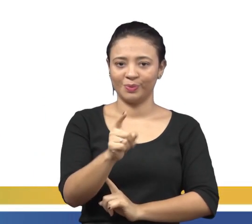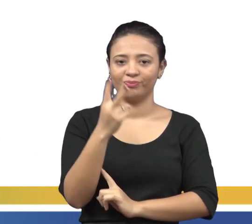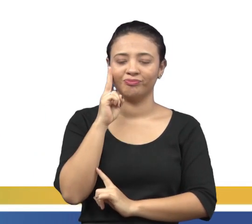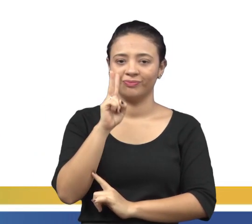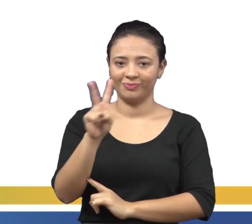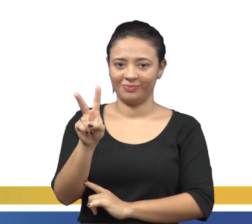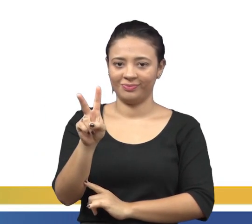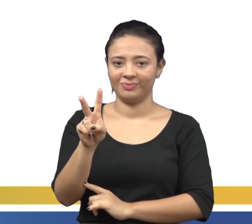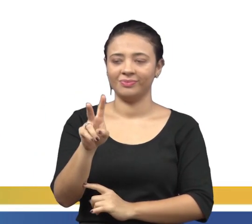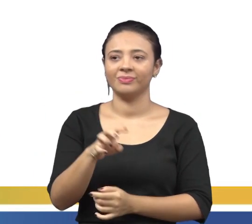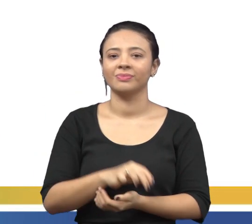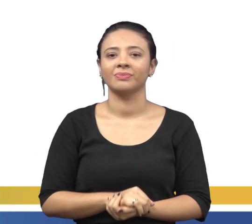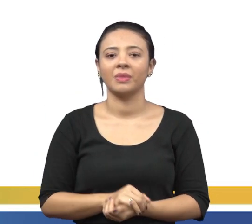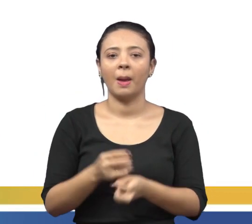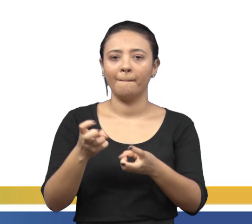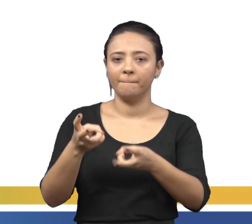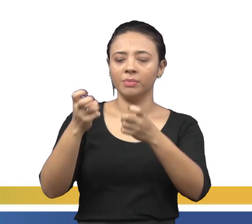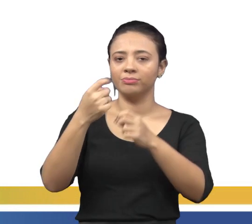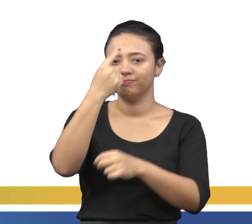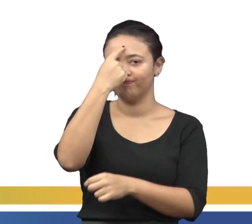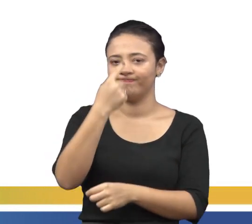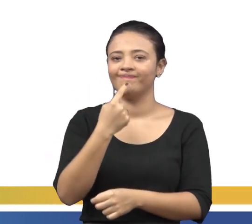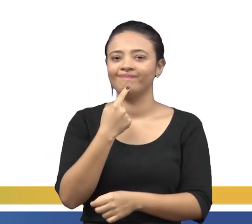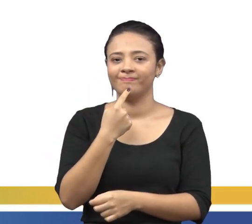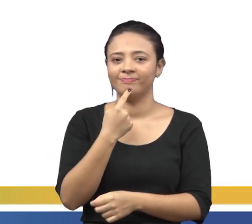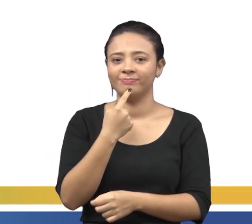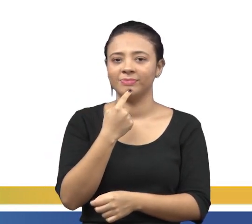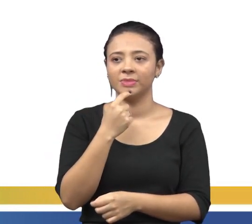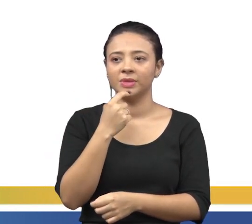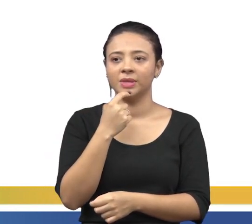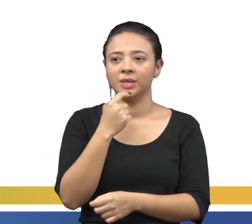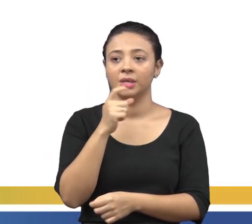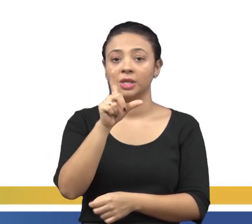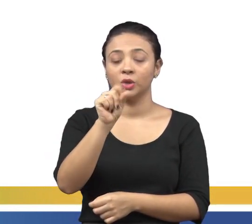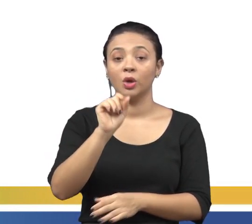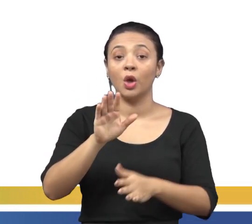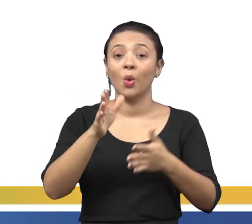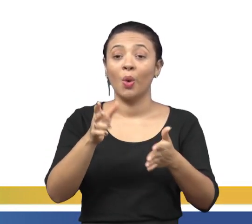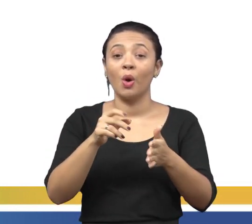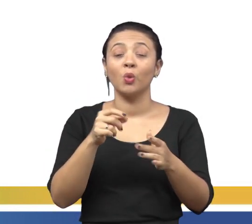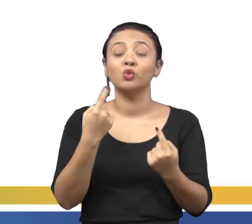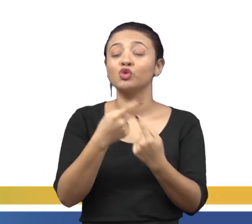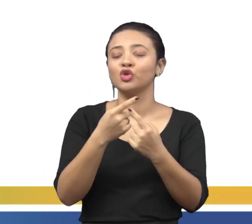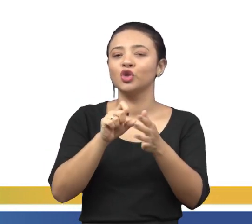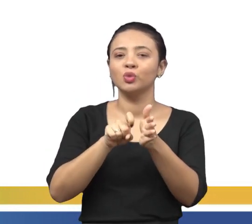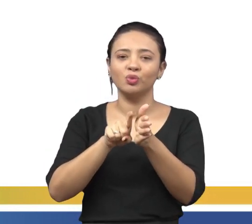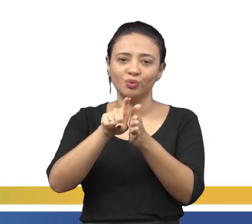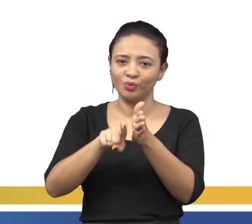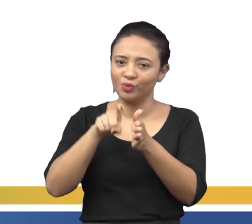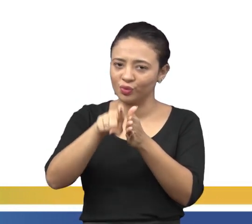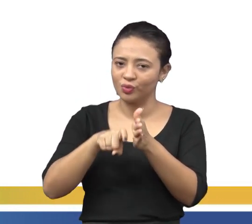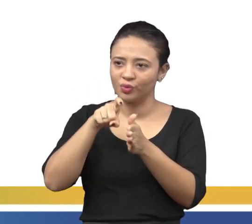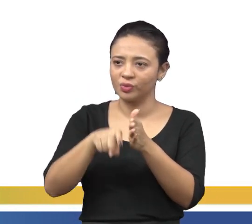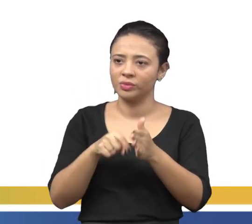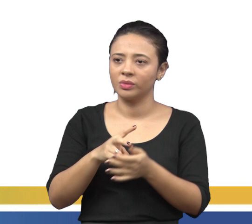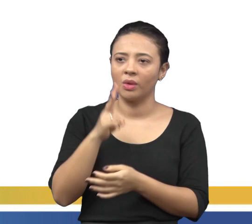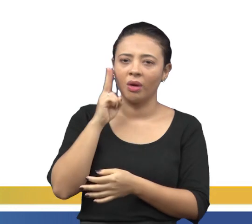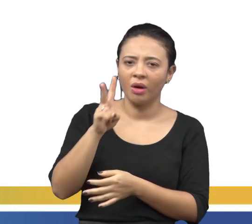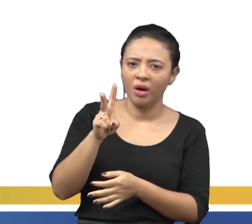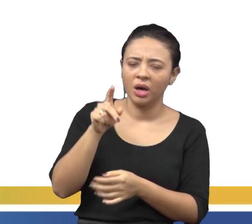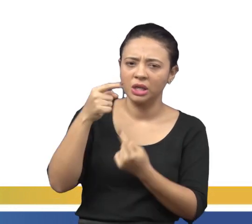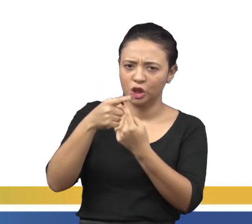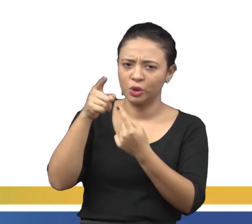aí. Observe a imagem a seguir e assinale o tipo de agricultura a ela correspondente. Pessoal, esse tipo de